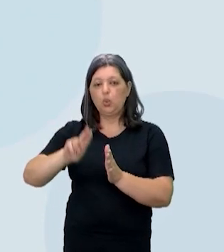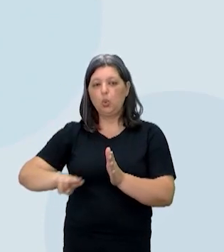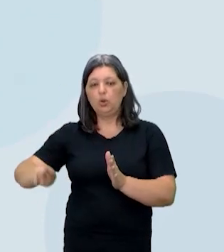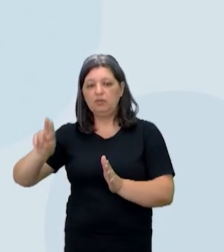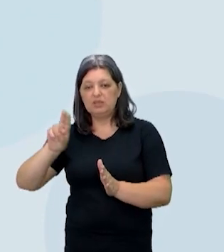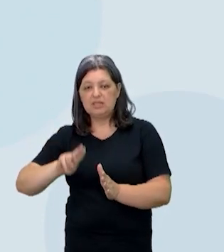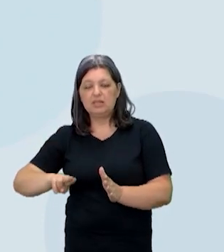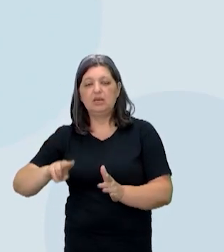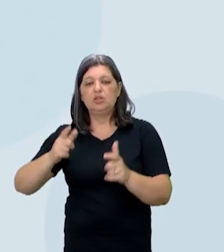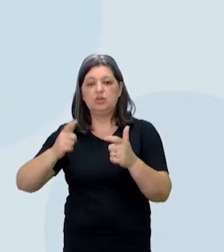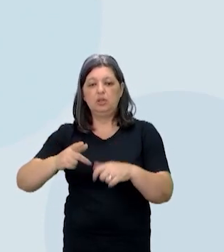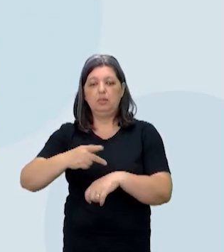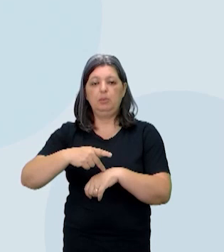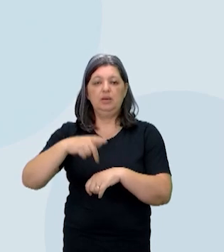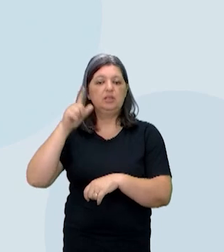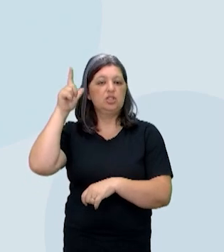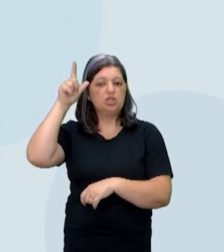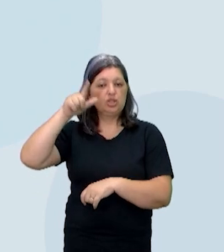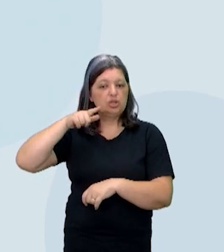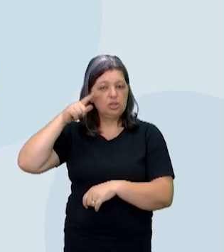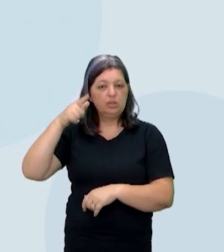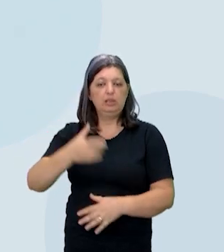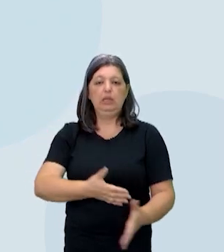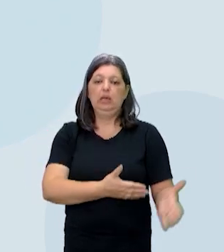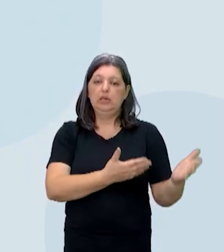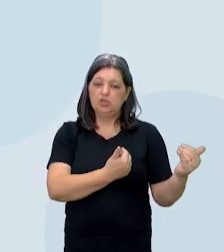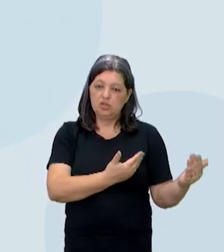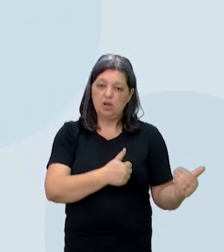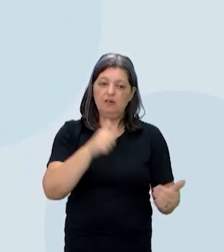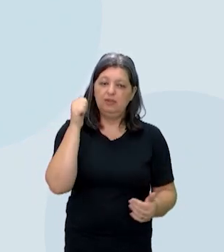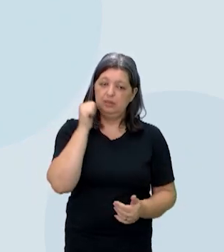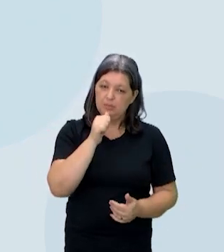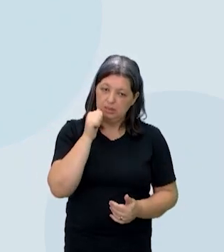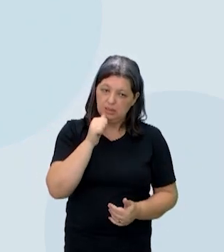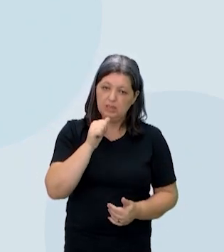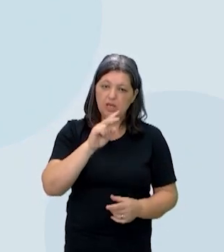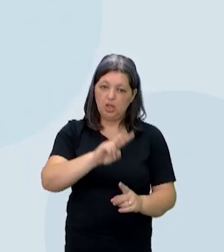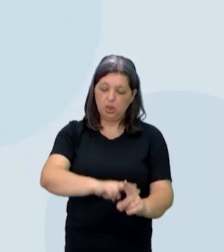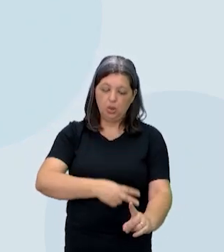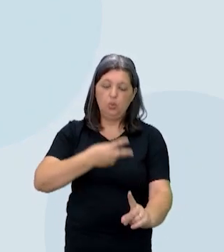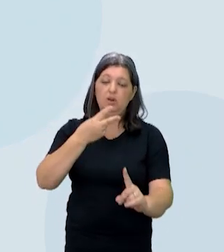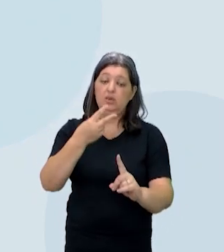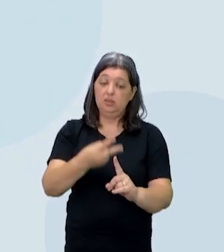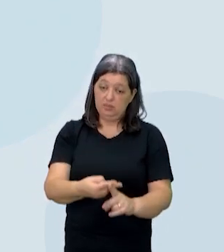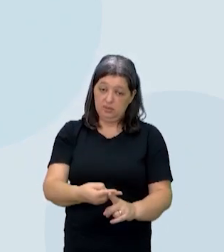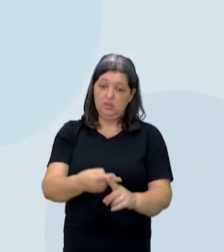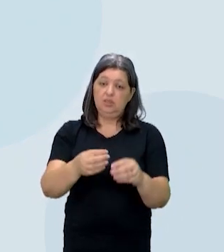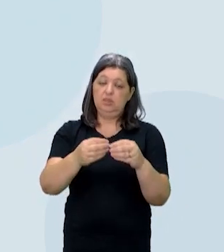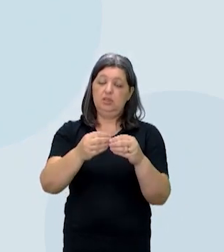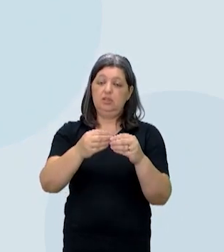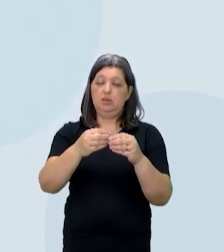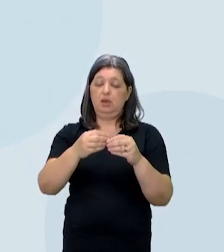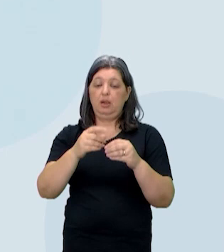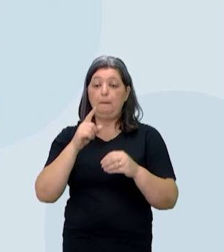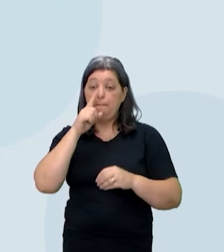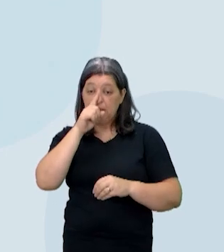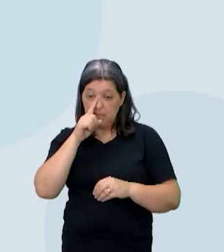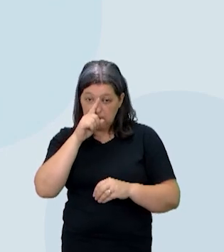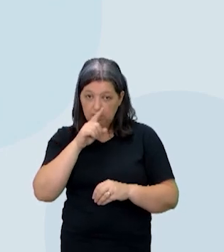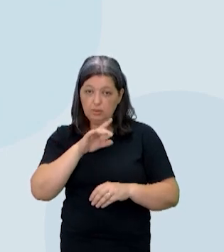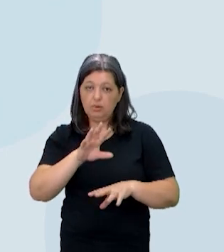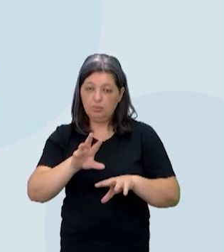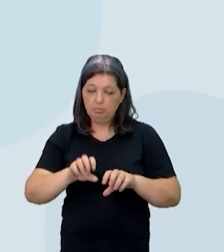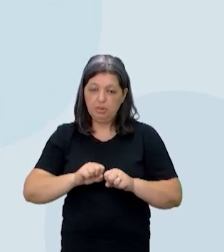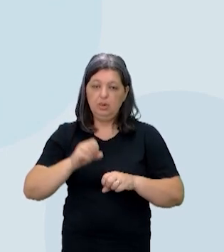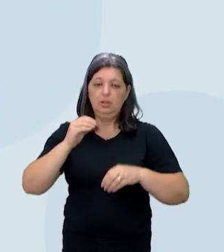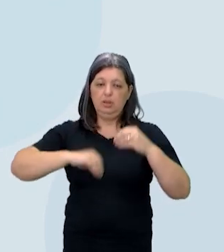de Londres, adolescentes do sexo feminino apresentam 2 vezes mais chances de terem depressão ao utilizarem as redes sociais do que homens da mesma